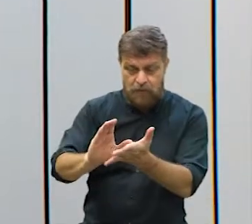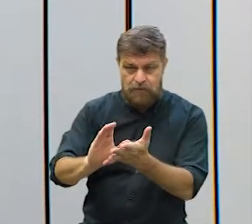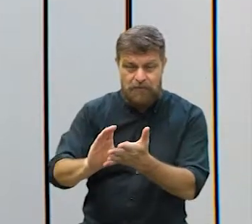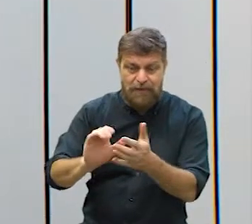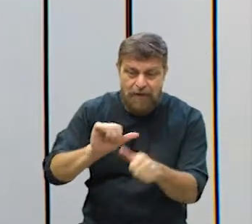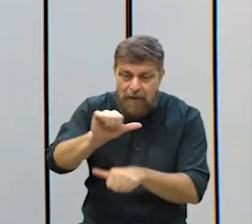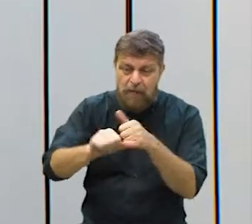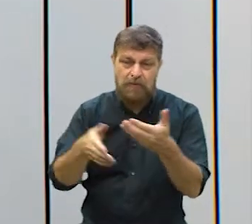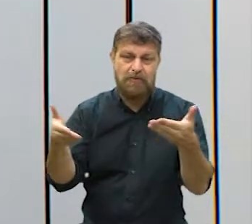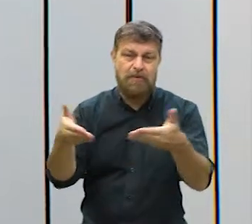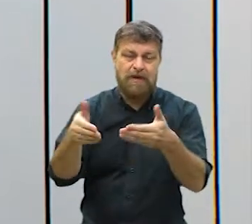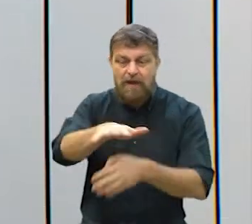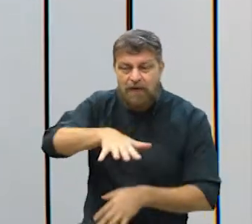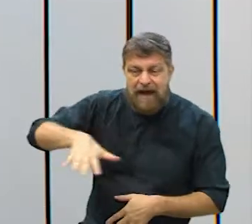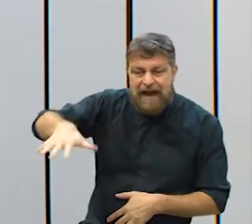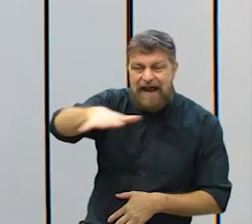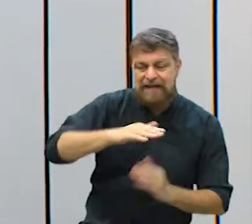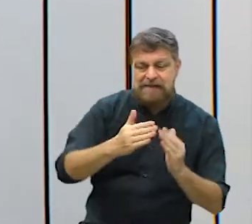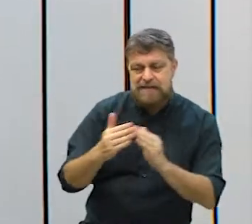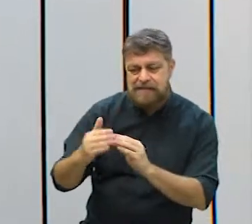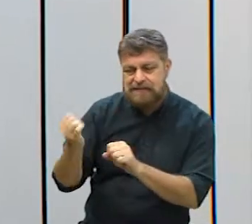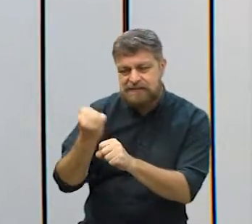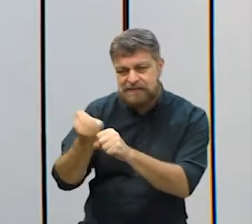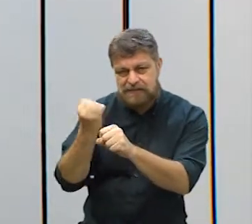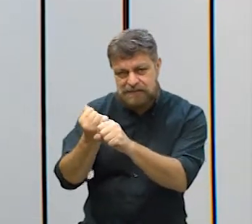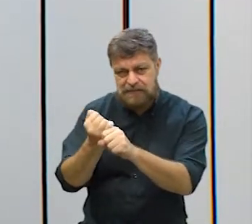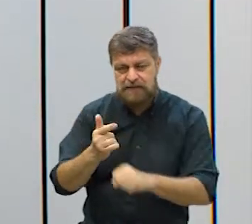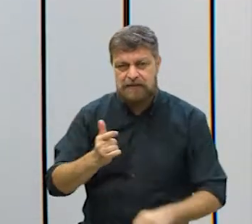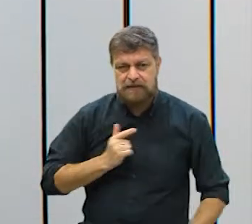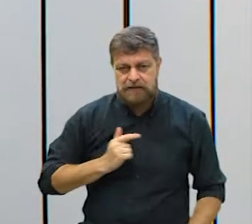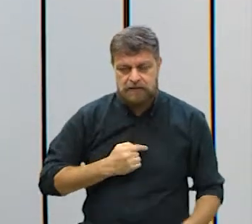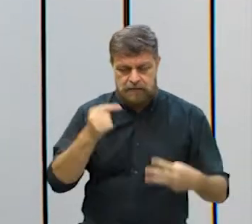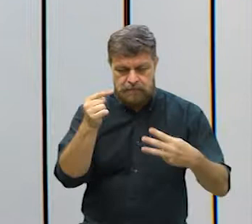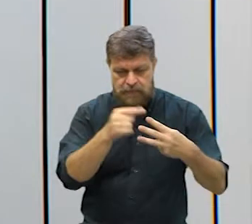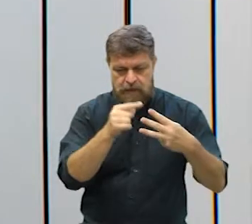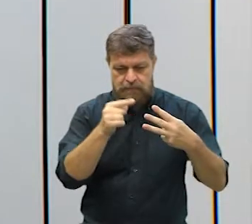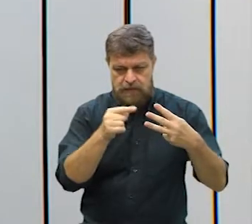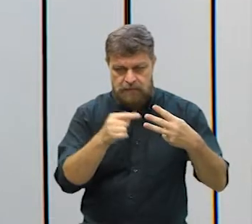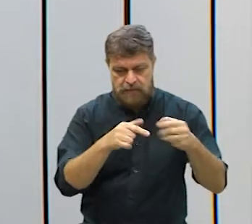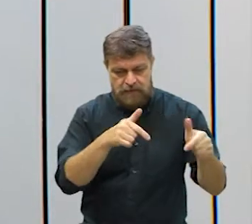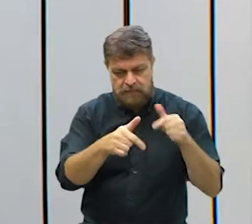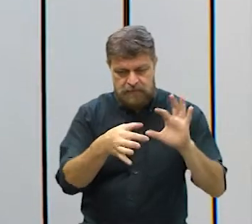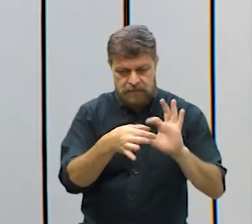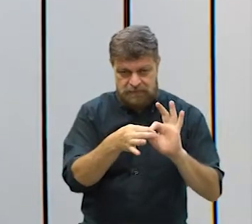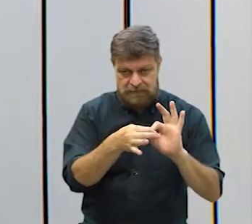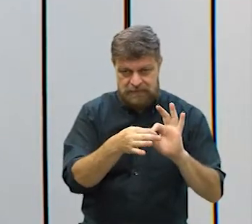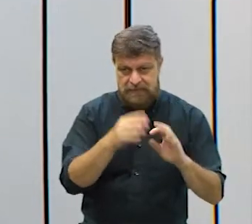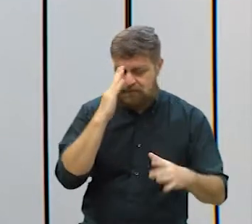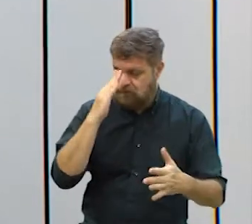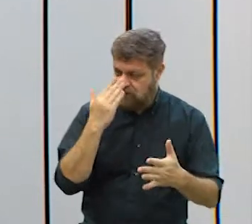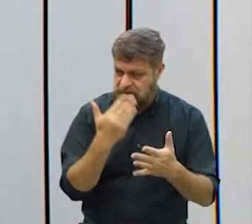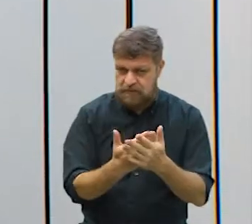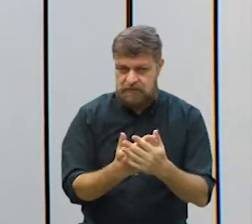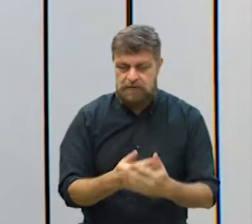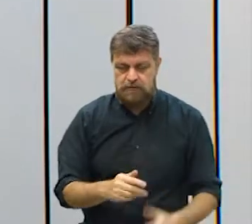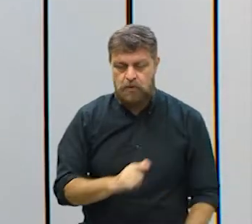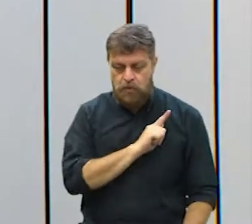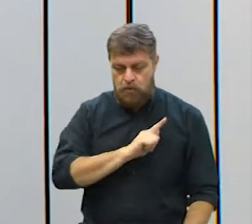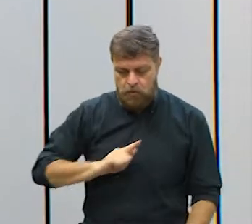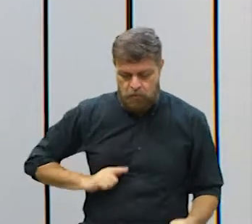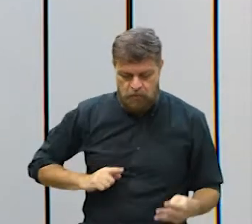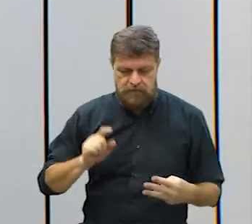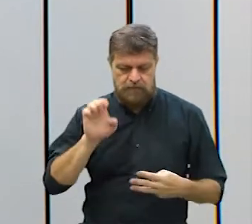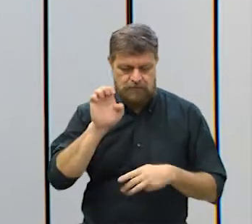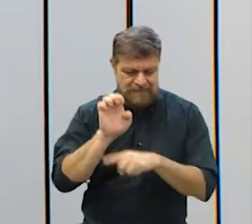são outro, né, na questão de moradia. Então, vai muito desse alinhamento e eu tenho certeza que a interação,